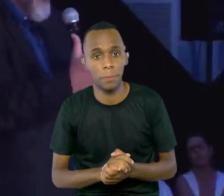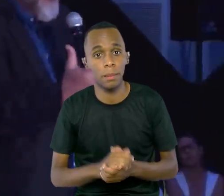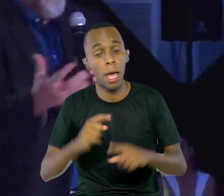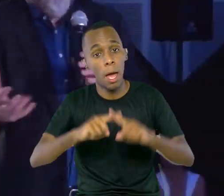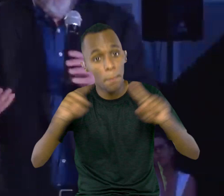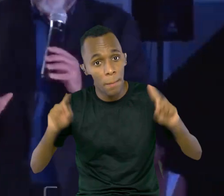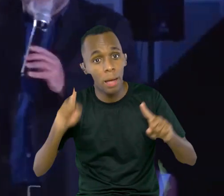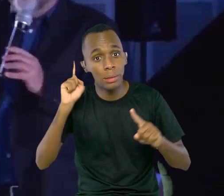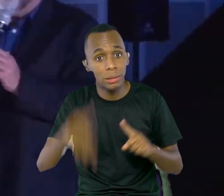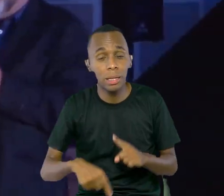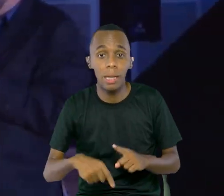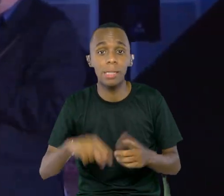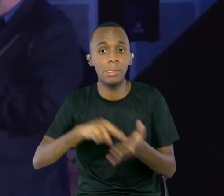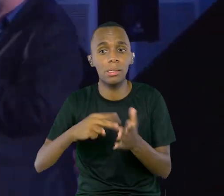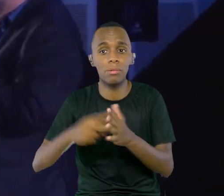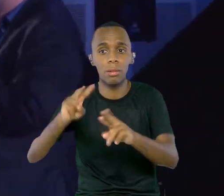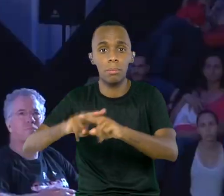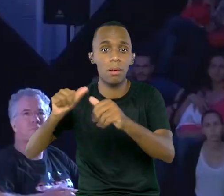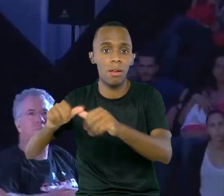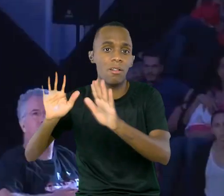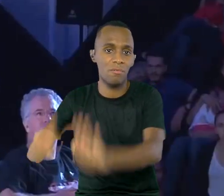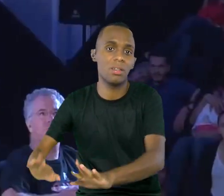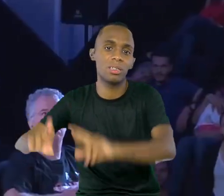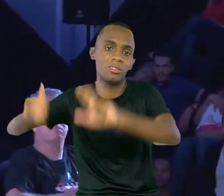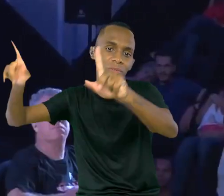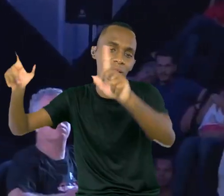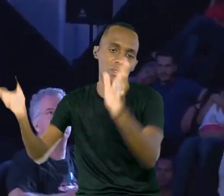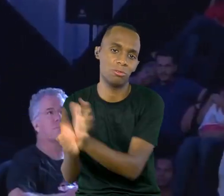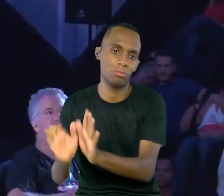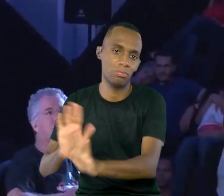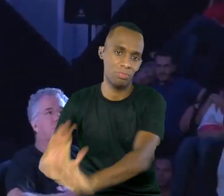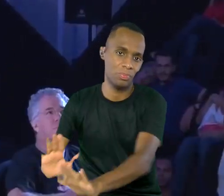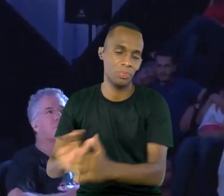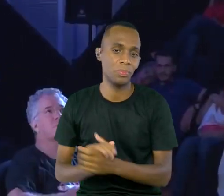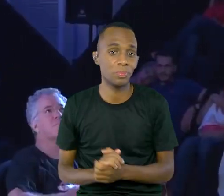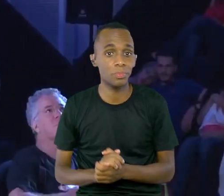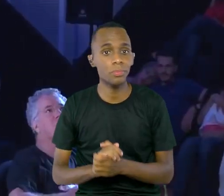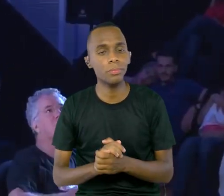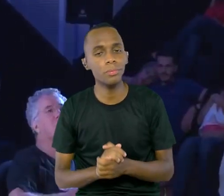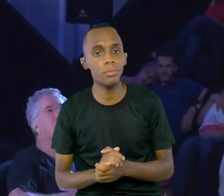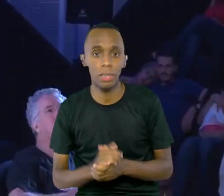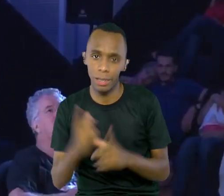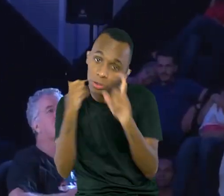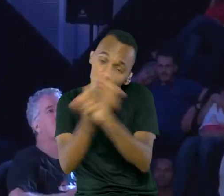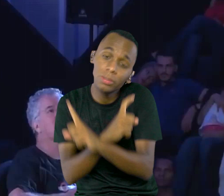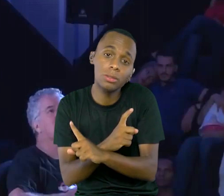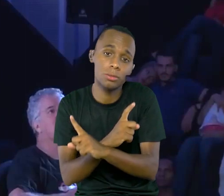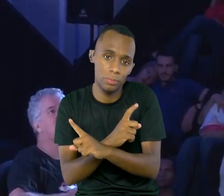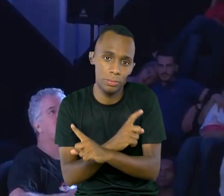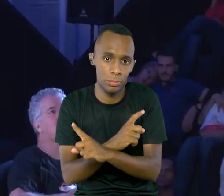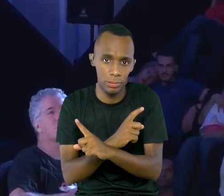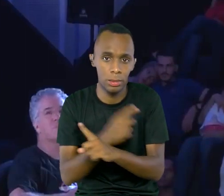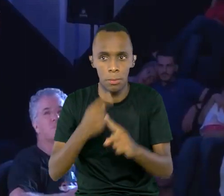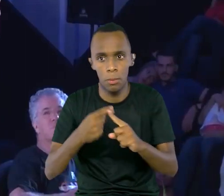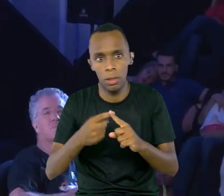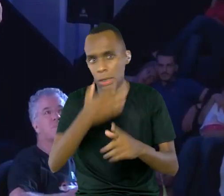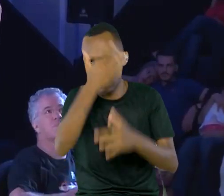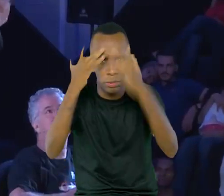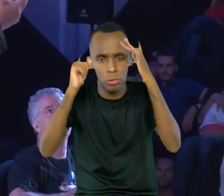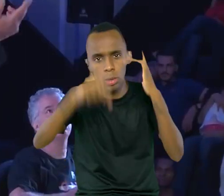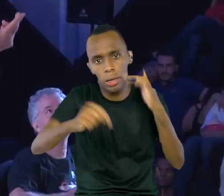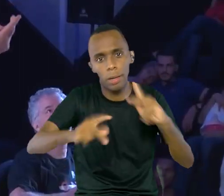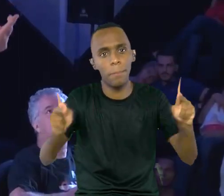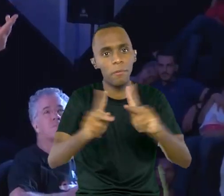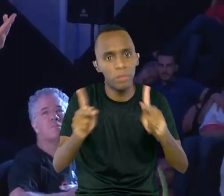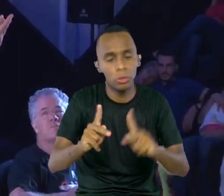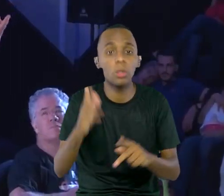surda. A questão é que isso é o exílio de quem é diferente. É claro que é difícil. Ninguém aqui,